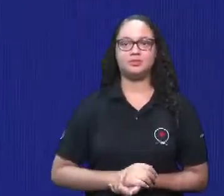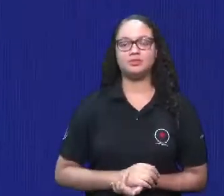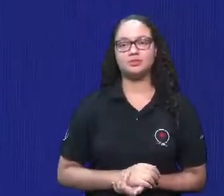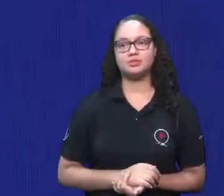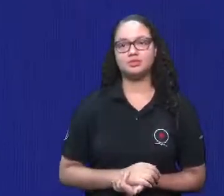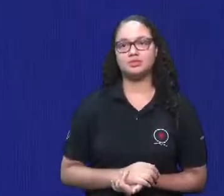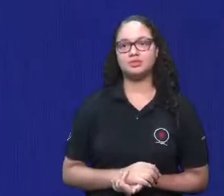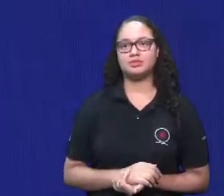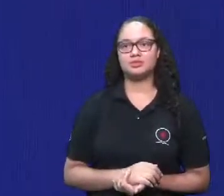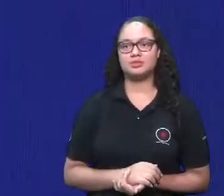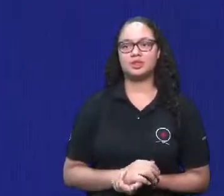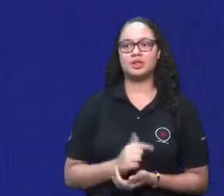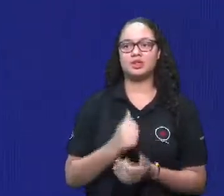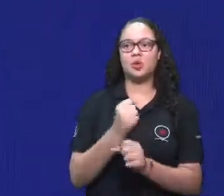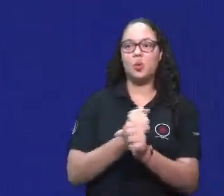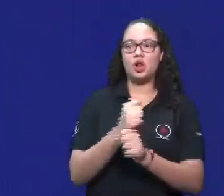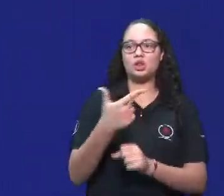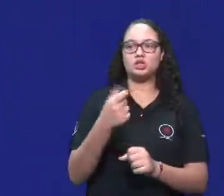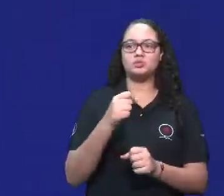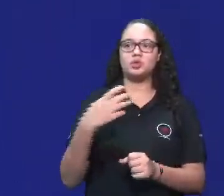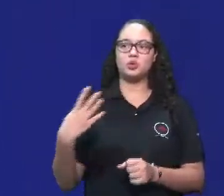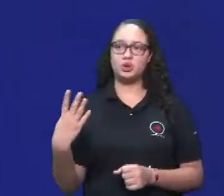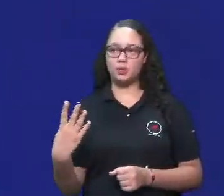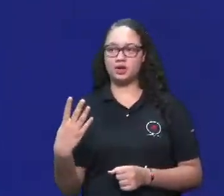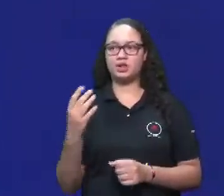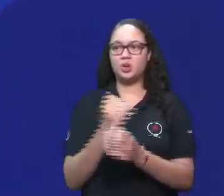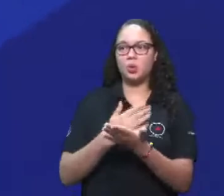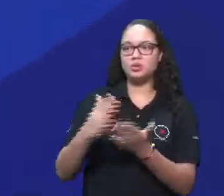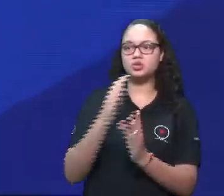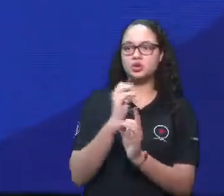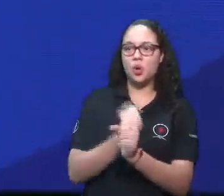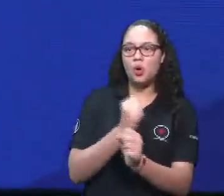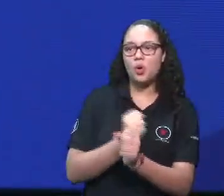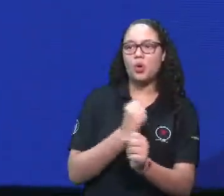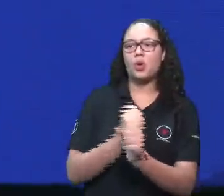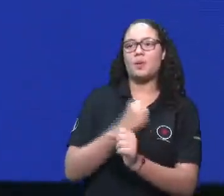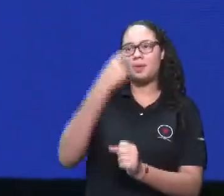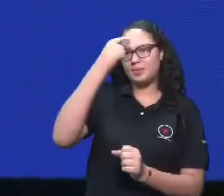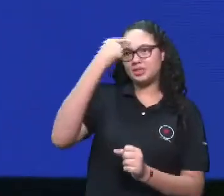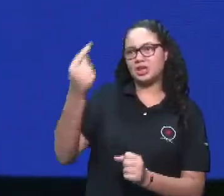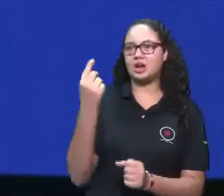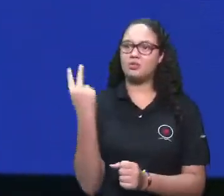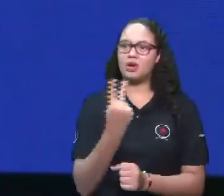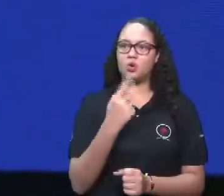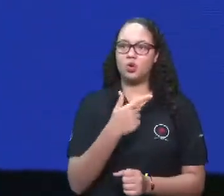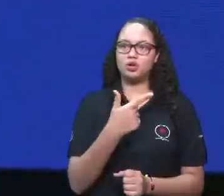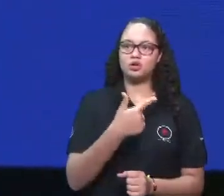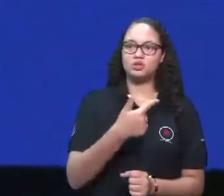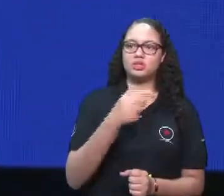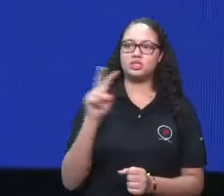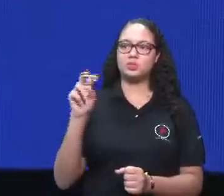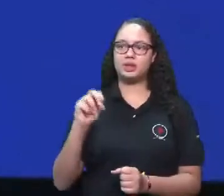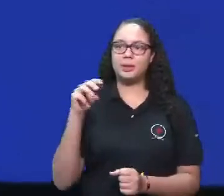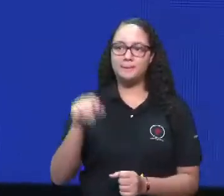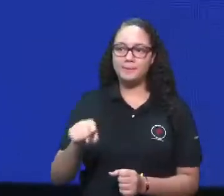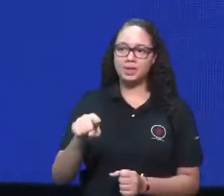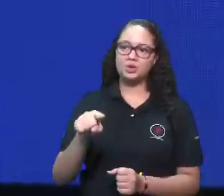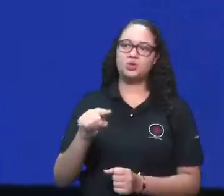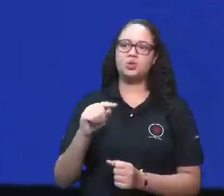quando em 2004 a gente foi começar uma obra na igreja que eu achava que ia gastar 250 mil e gastou 800.